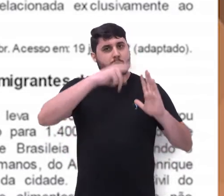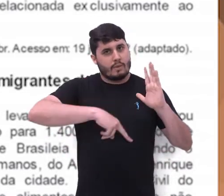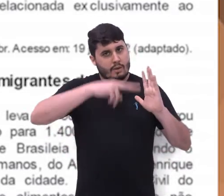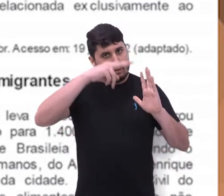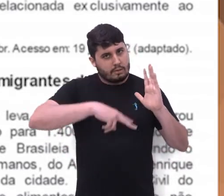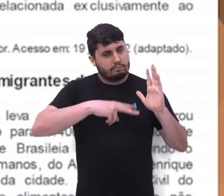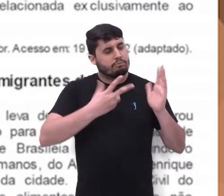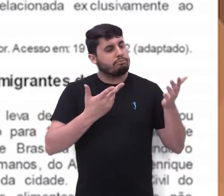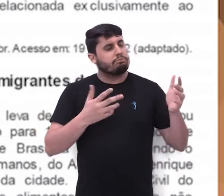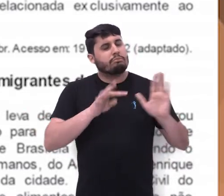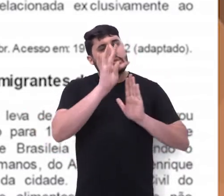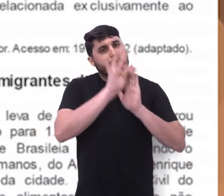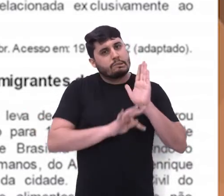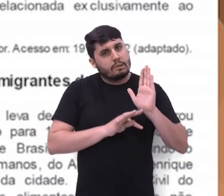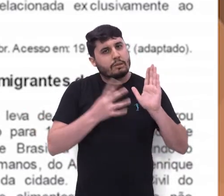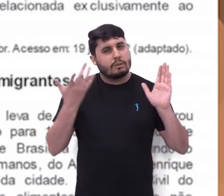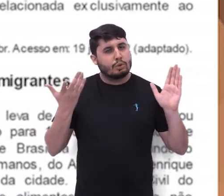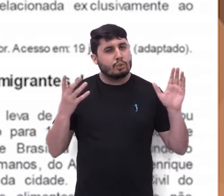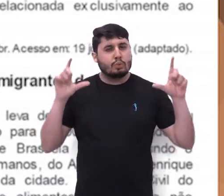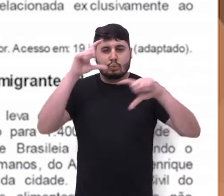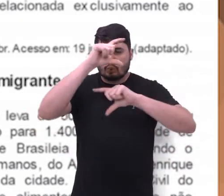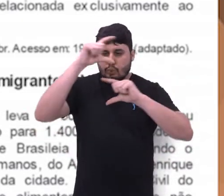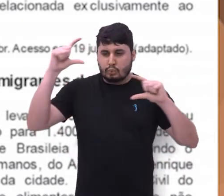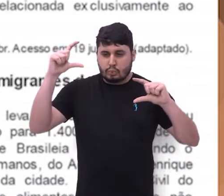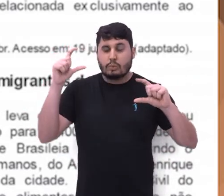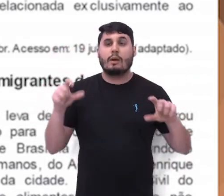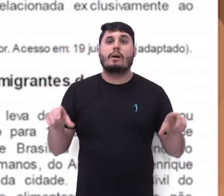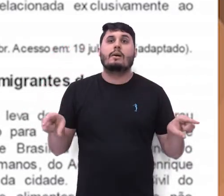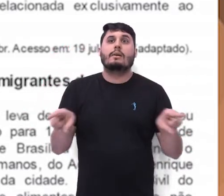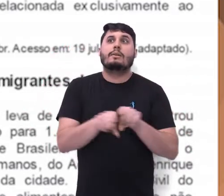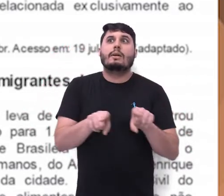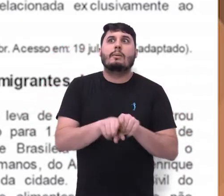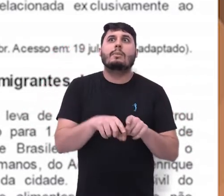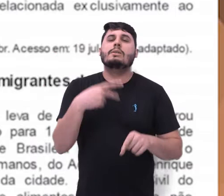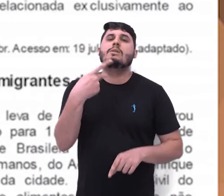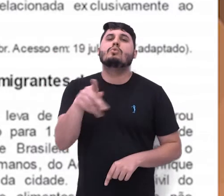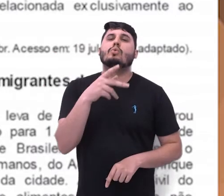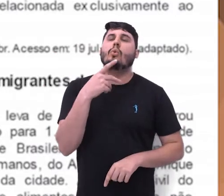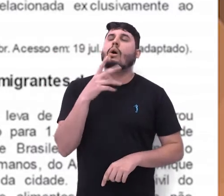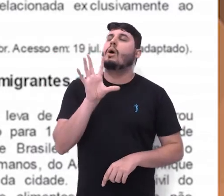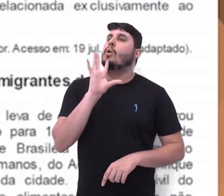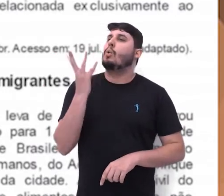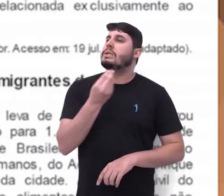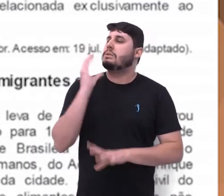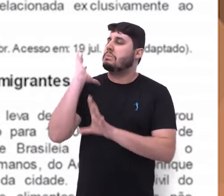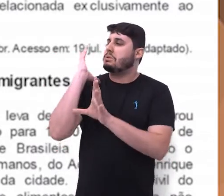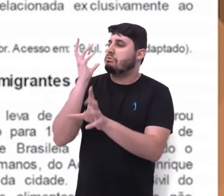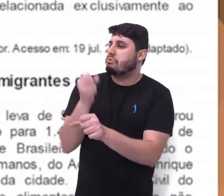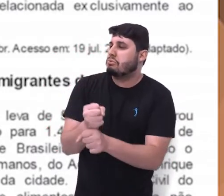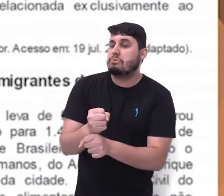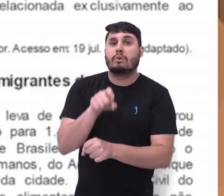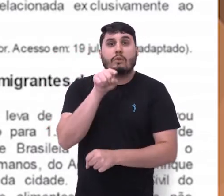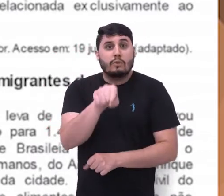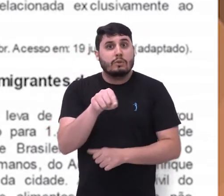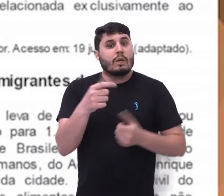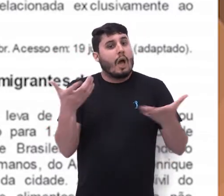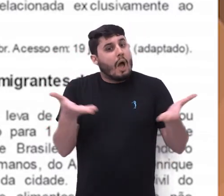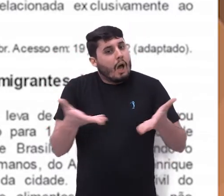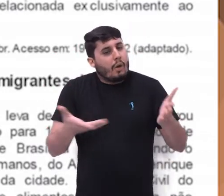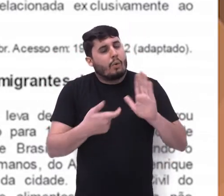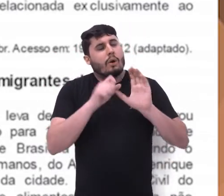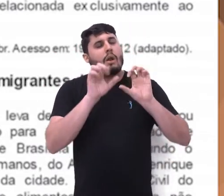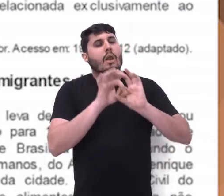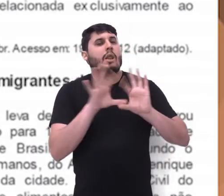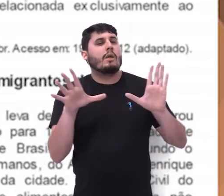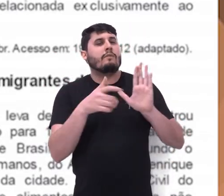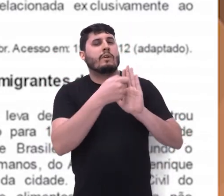leitura dos textos motivadores seguintes e com base nos conhecimentos construídos ao longo da sua formação, redija